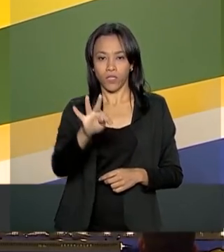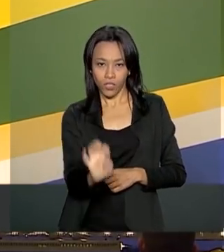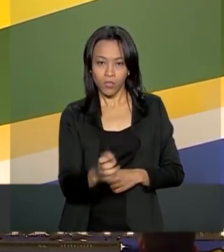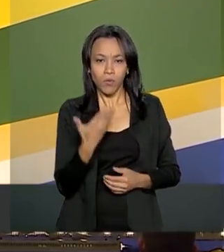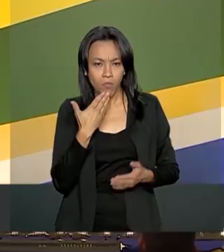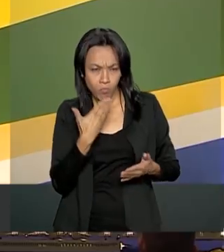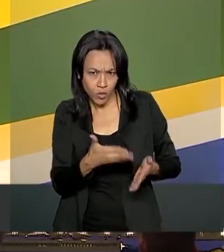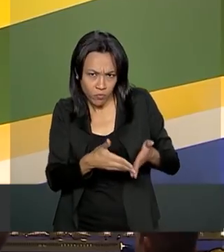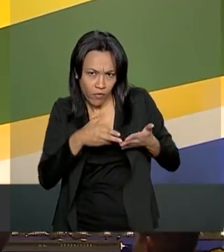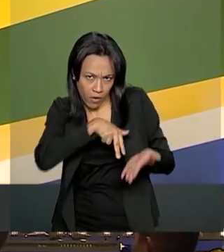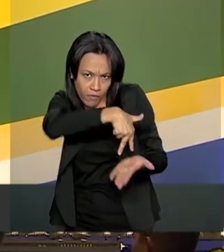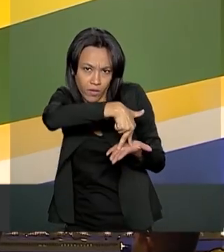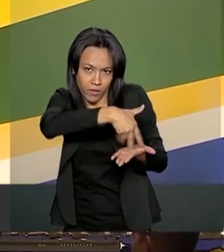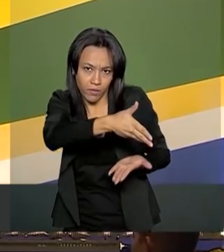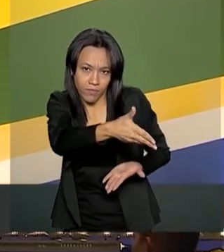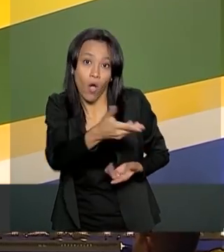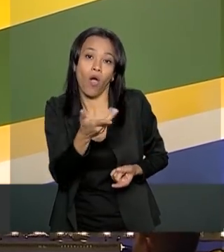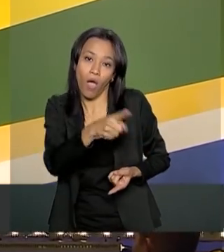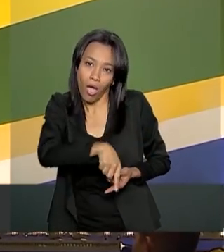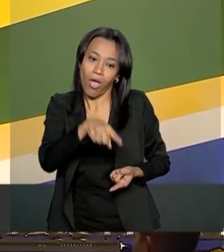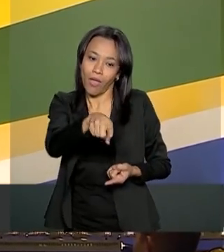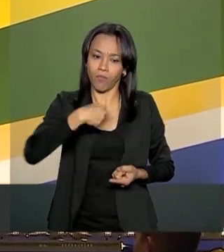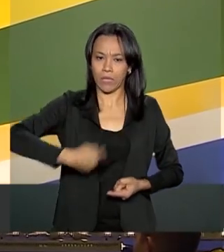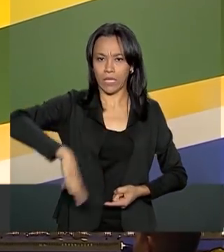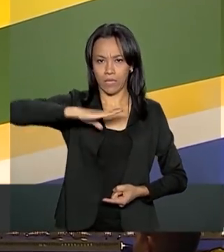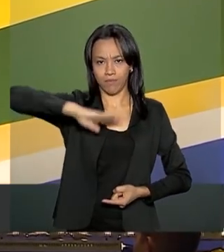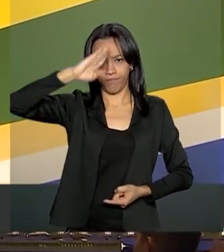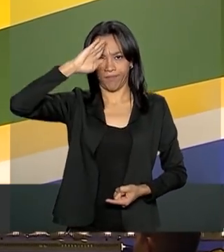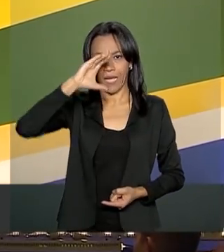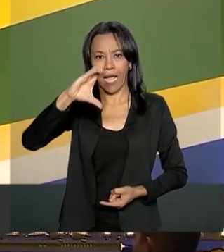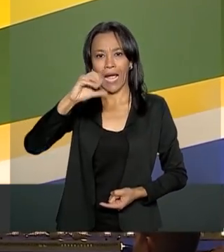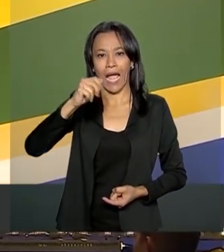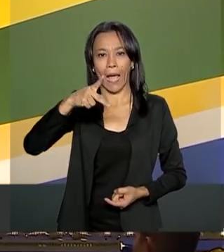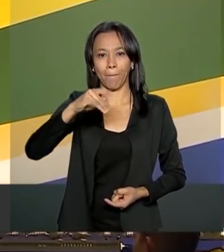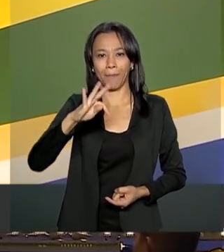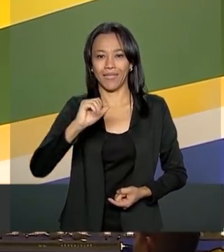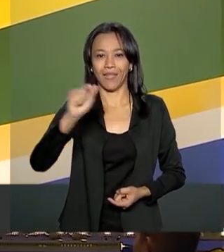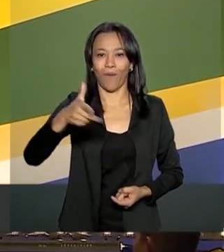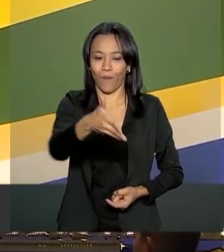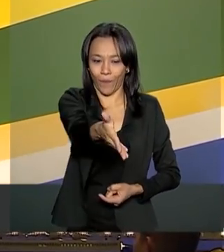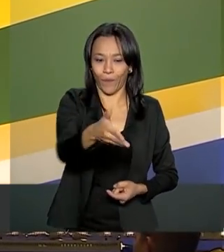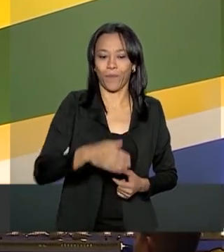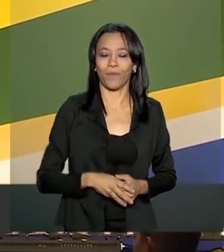Levanta, almirante, por favor. Capitão do nosso almirante. Salve de palmas para ele.